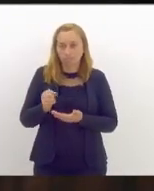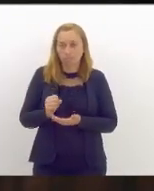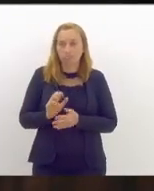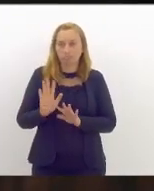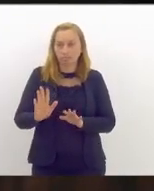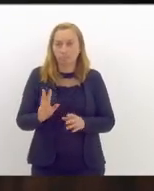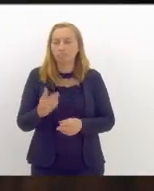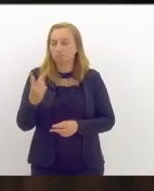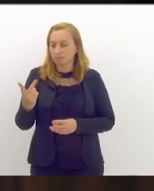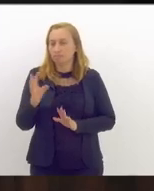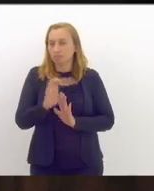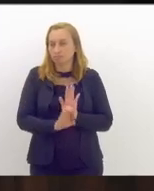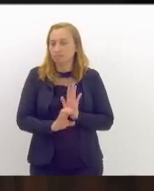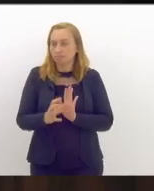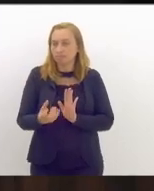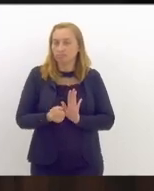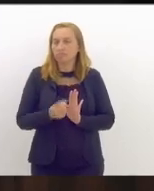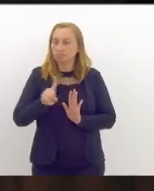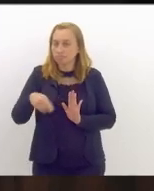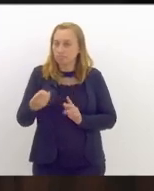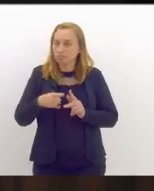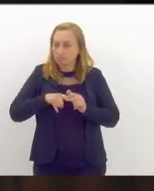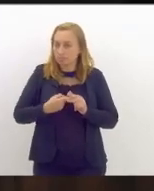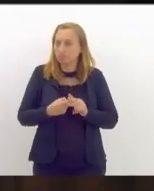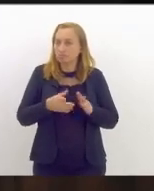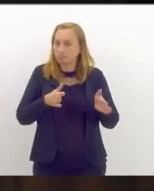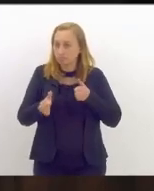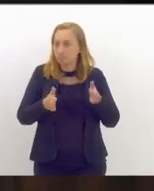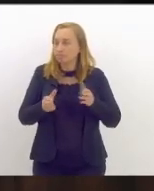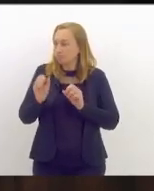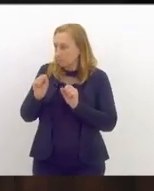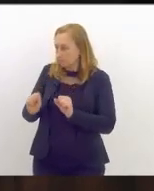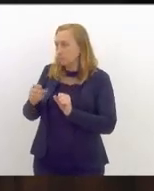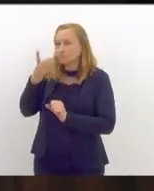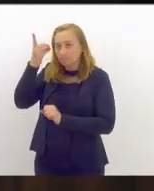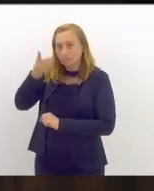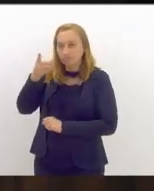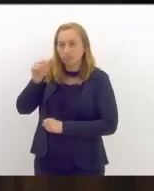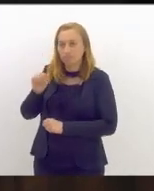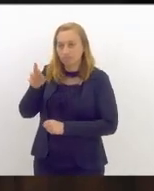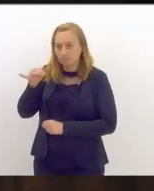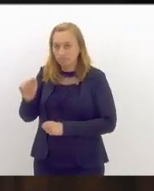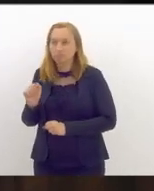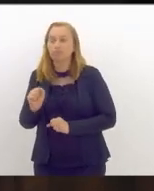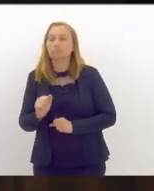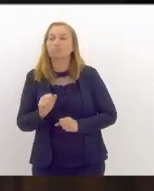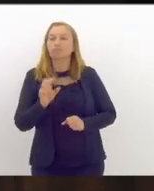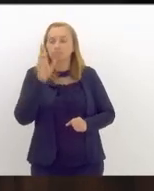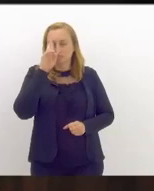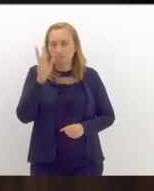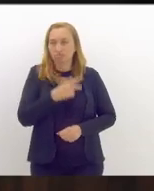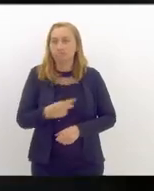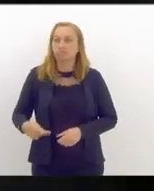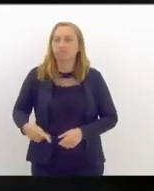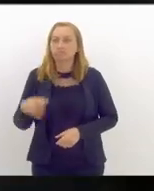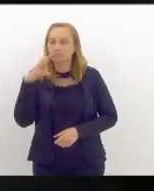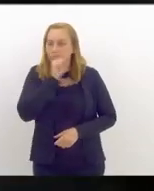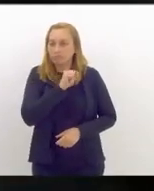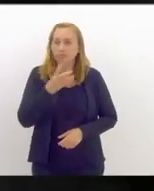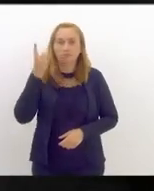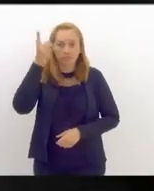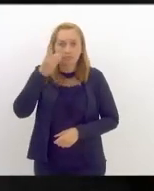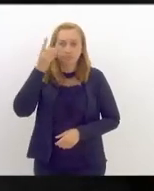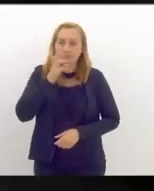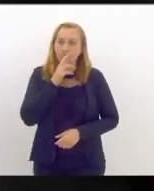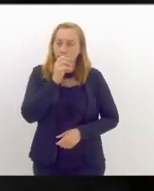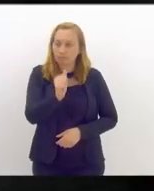dar uma catadas As Duas vendas depois a gente ajusta o prazo tá pode ser a deputado Adriana vou só para presidente Deputado